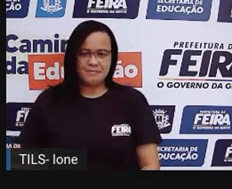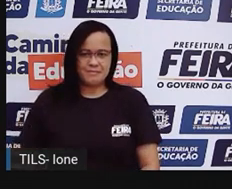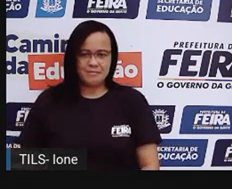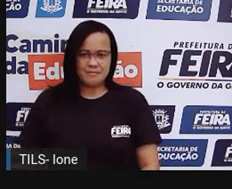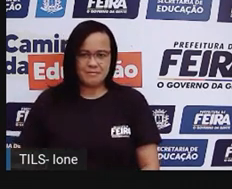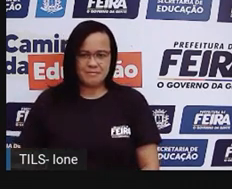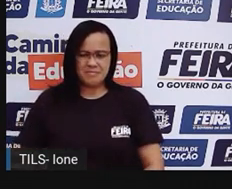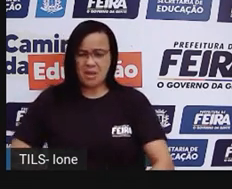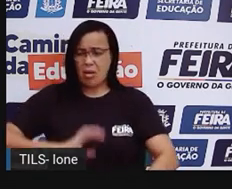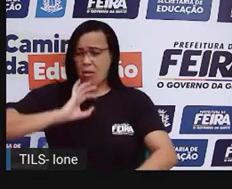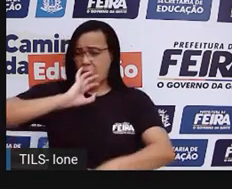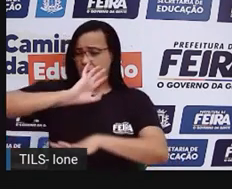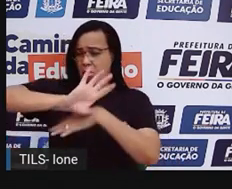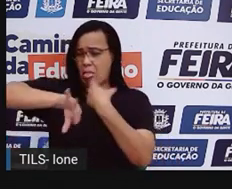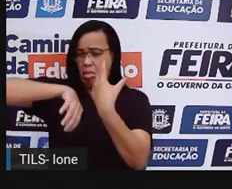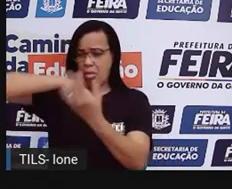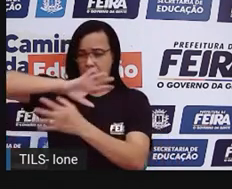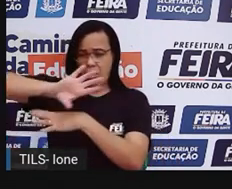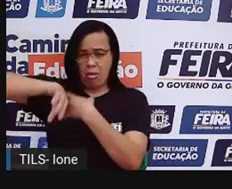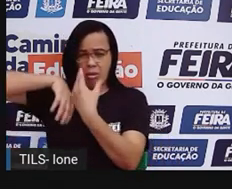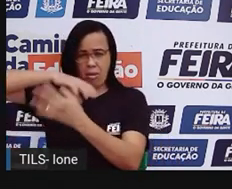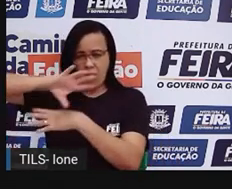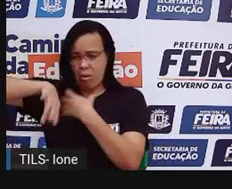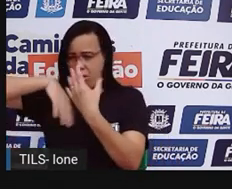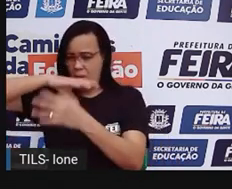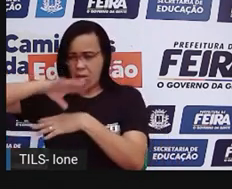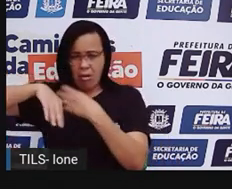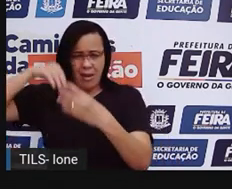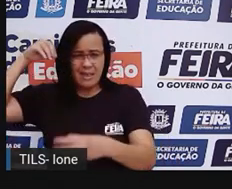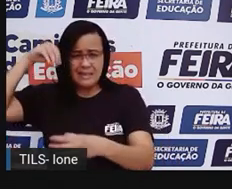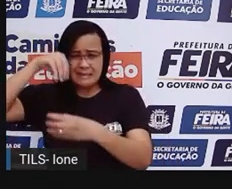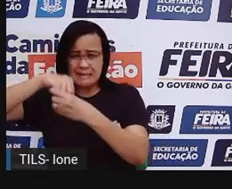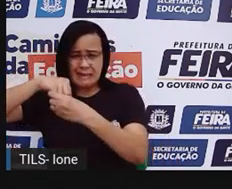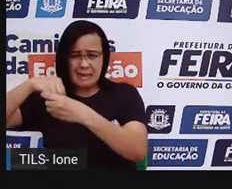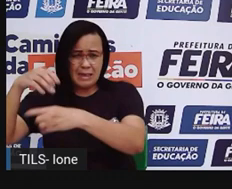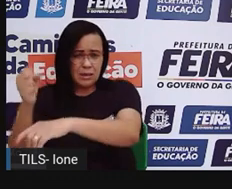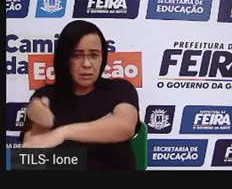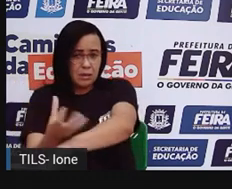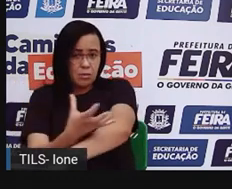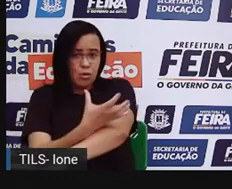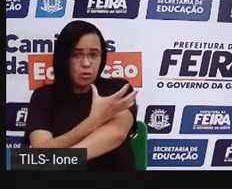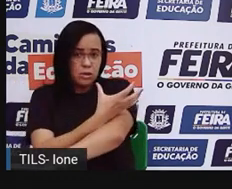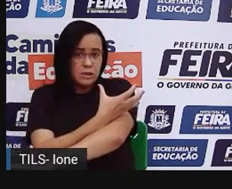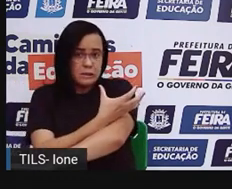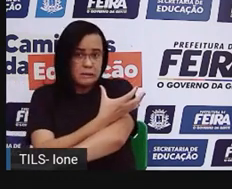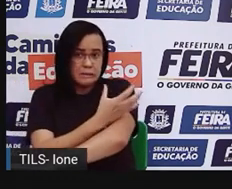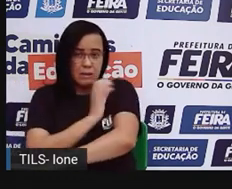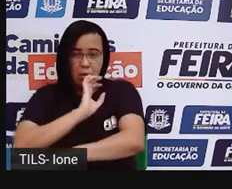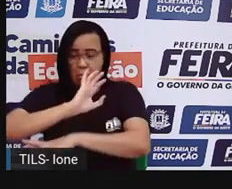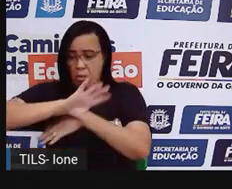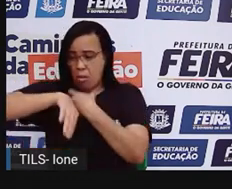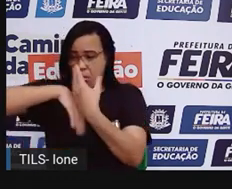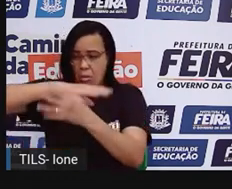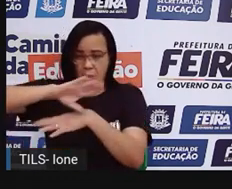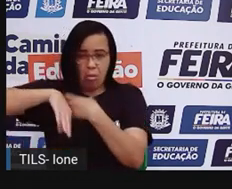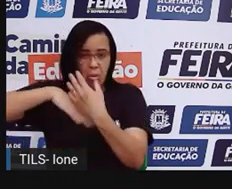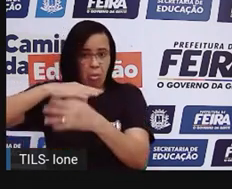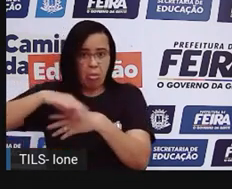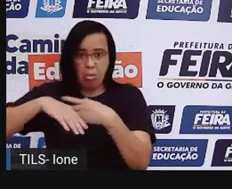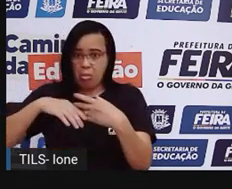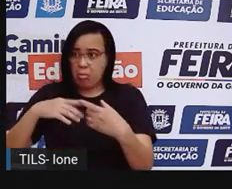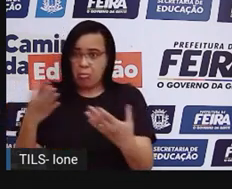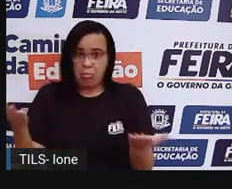Quanta bagunça você fez com suas emoções, assim todas emboladas, não